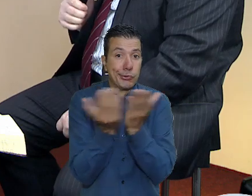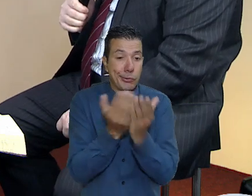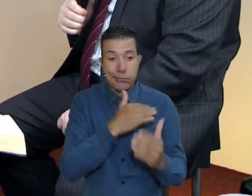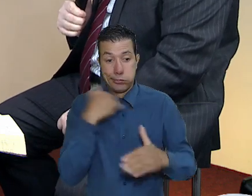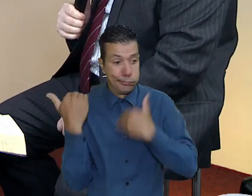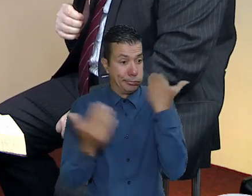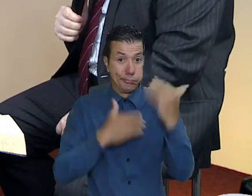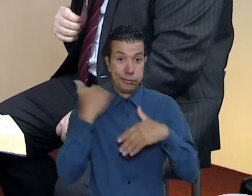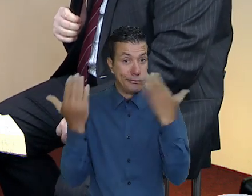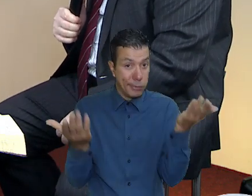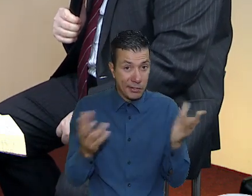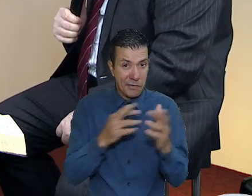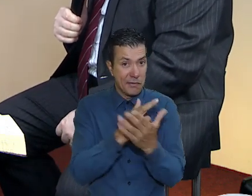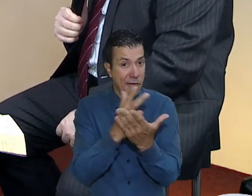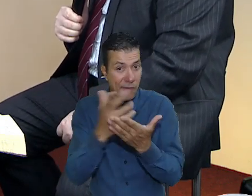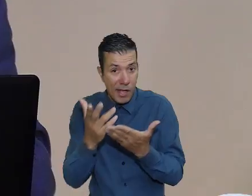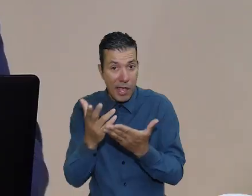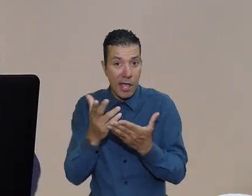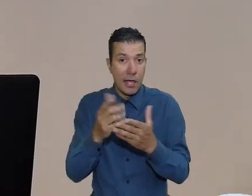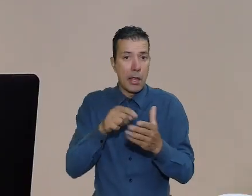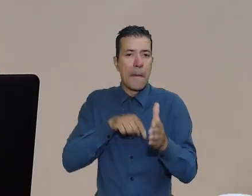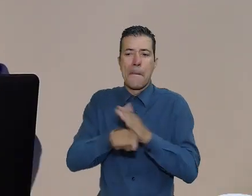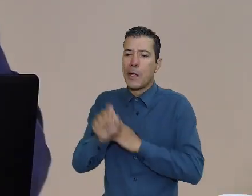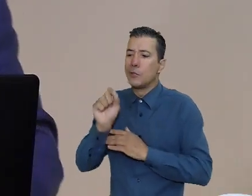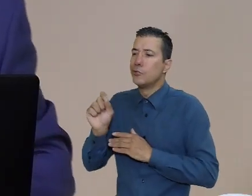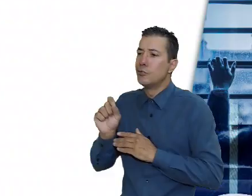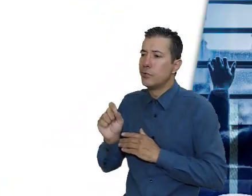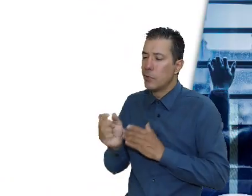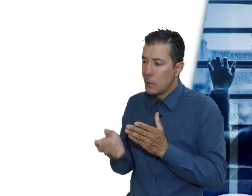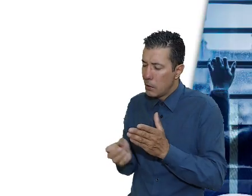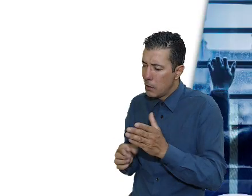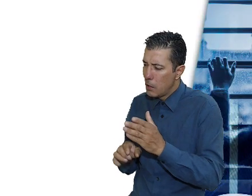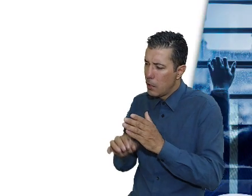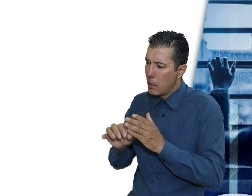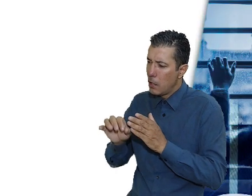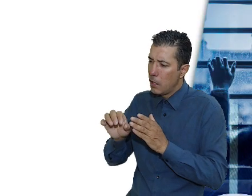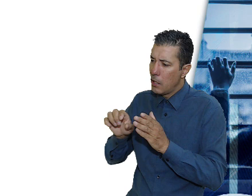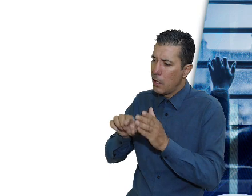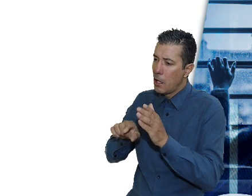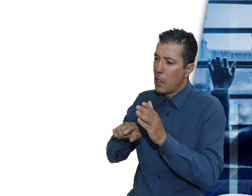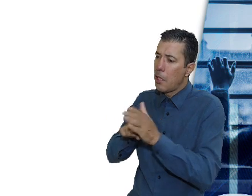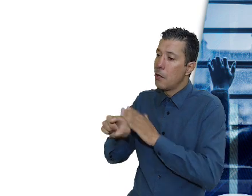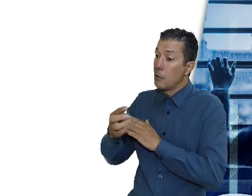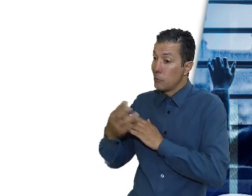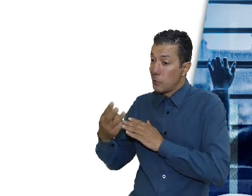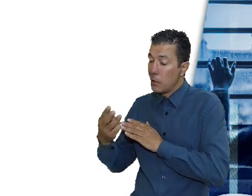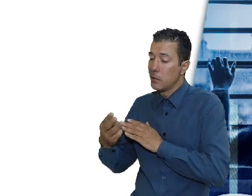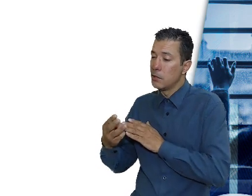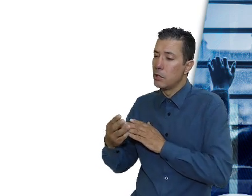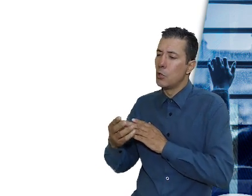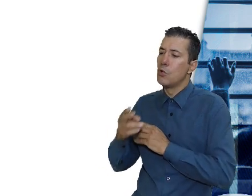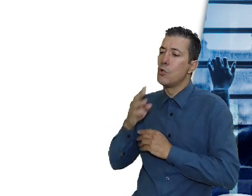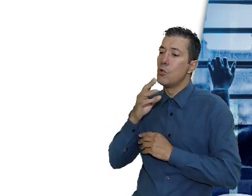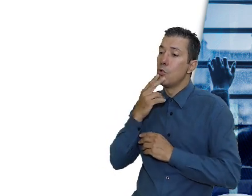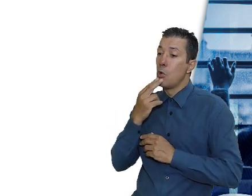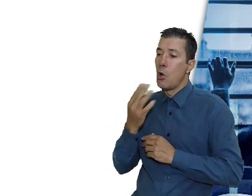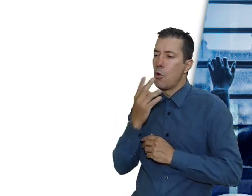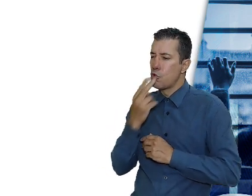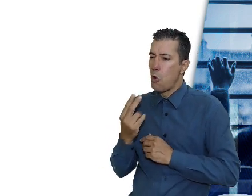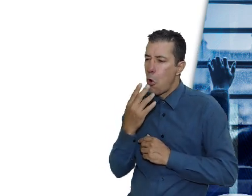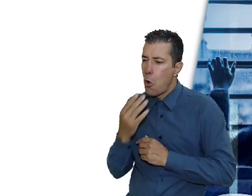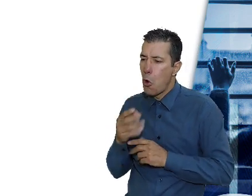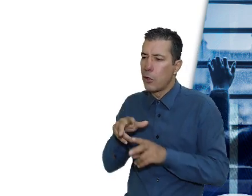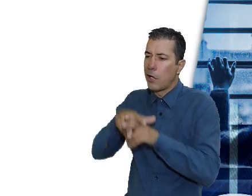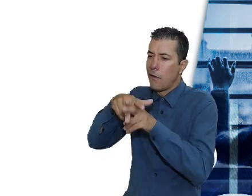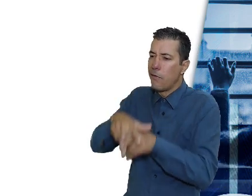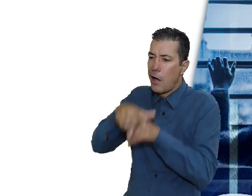Ok. Pergunta de número 3. Pastor Yuri, qual é o significado do terceiro selo e de que cor era o seu cavalo? Nós já tivemos o